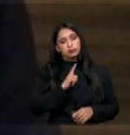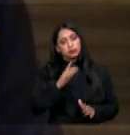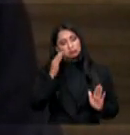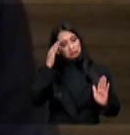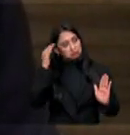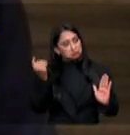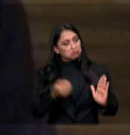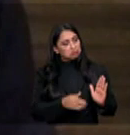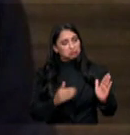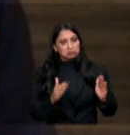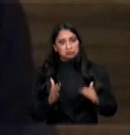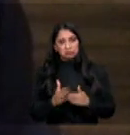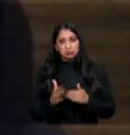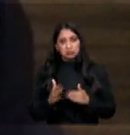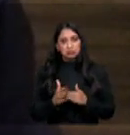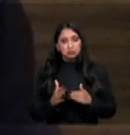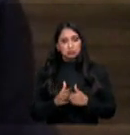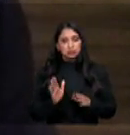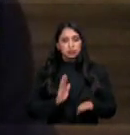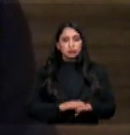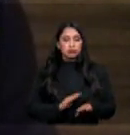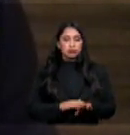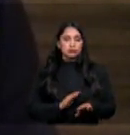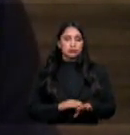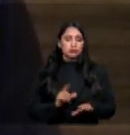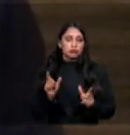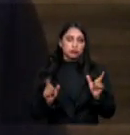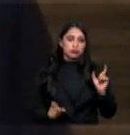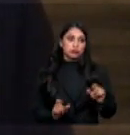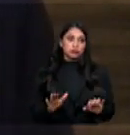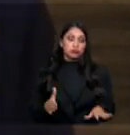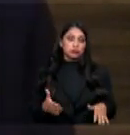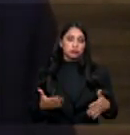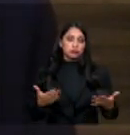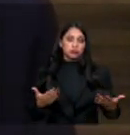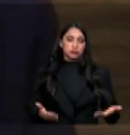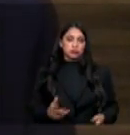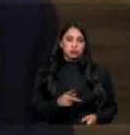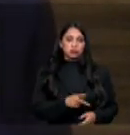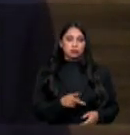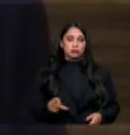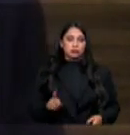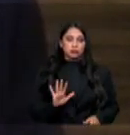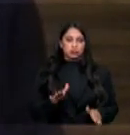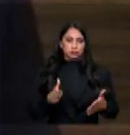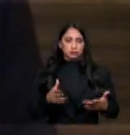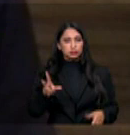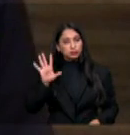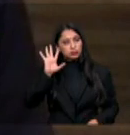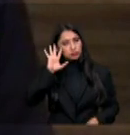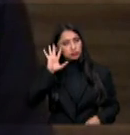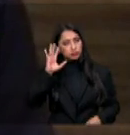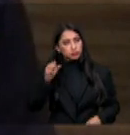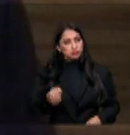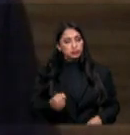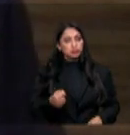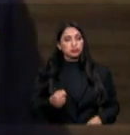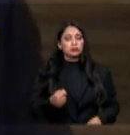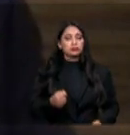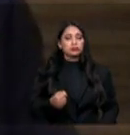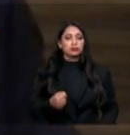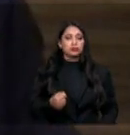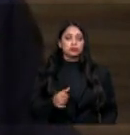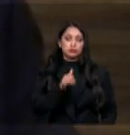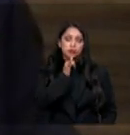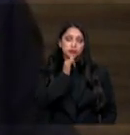aos mesmos limites da autonomia individual. Porém, presidente, quando decidi o caso do Banco do Estado